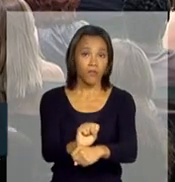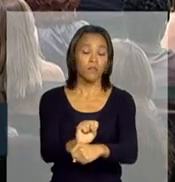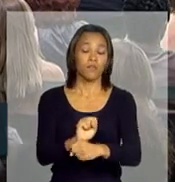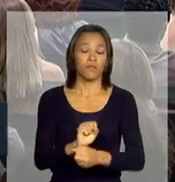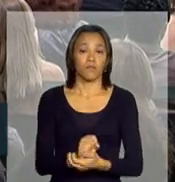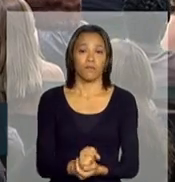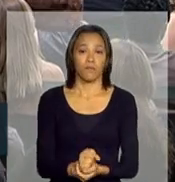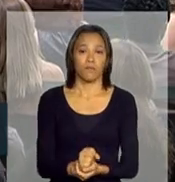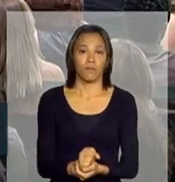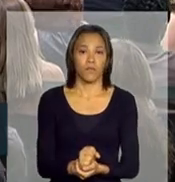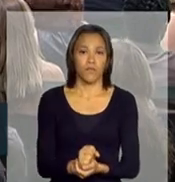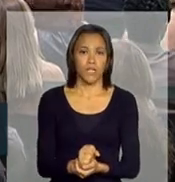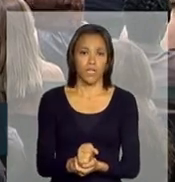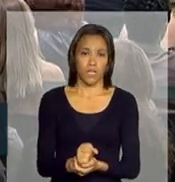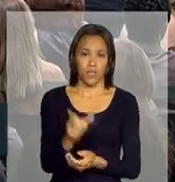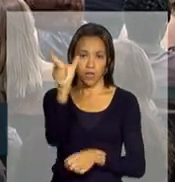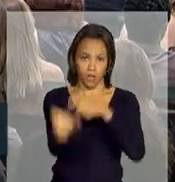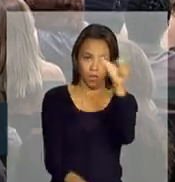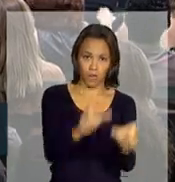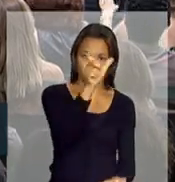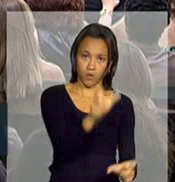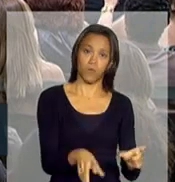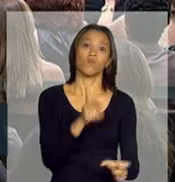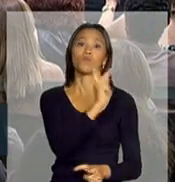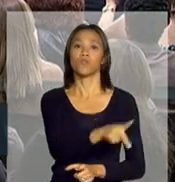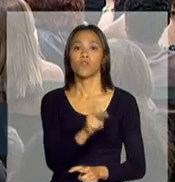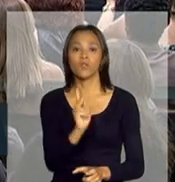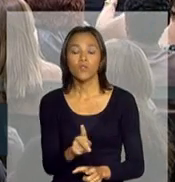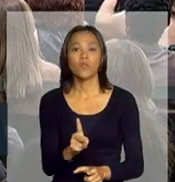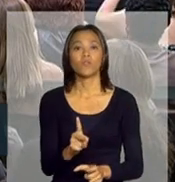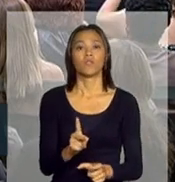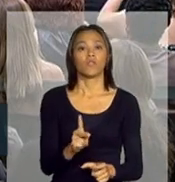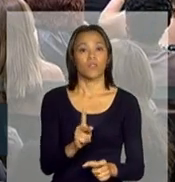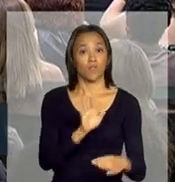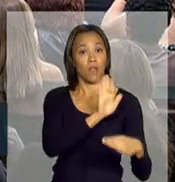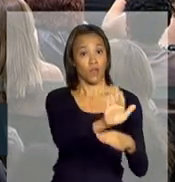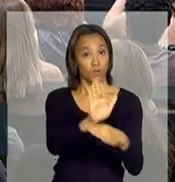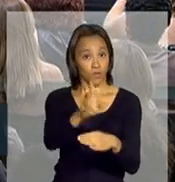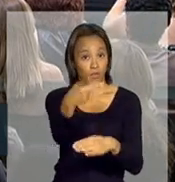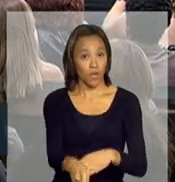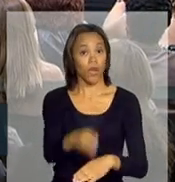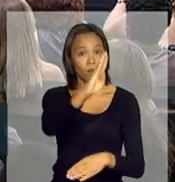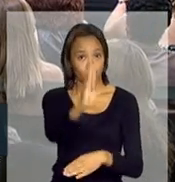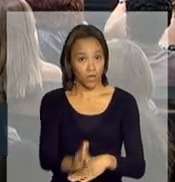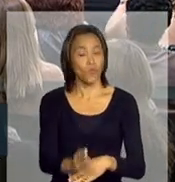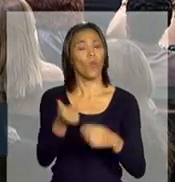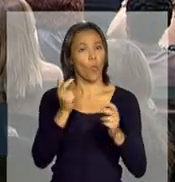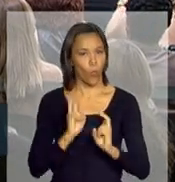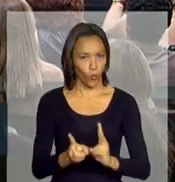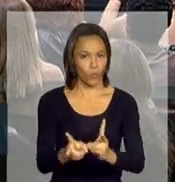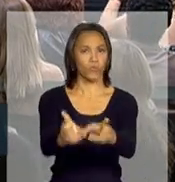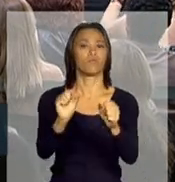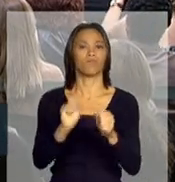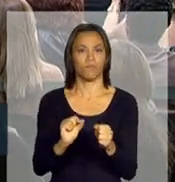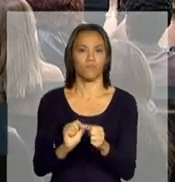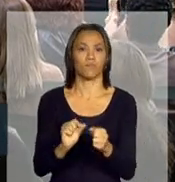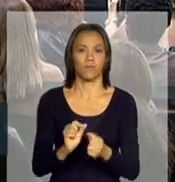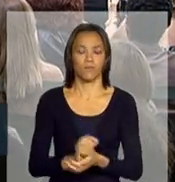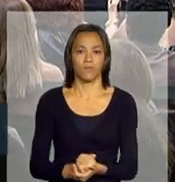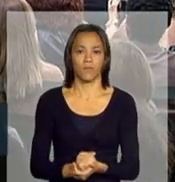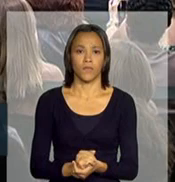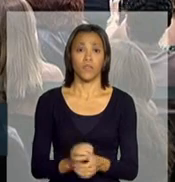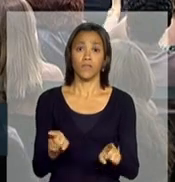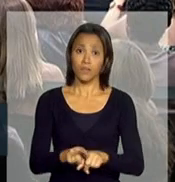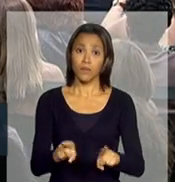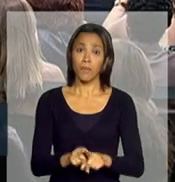que os educadores que deram essa contribuição ao país continuem a fazêlo e